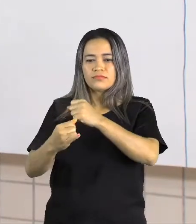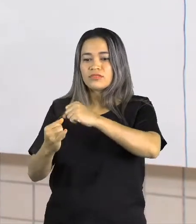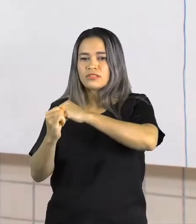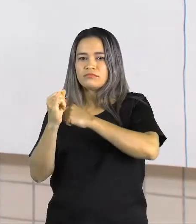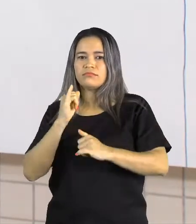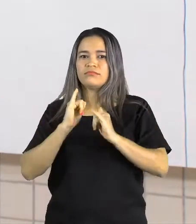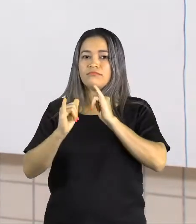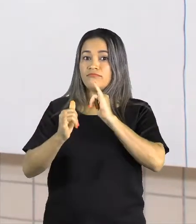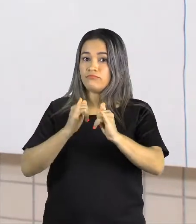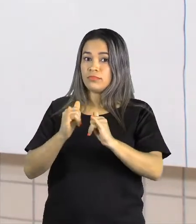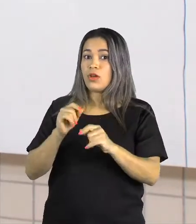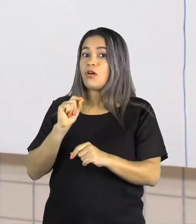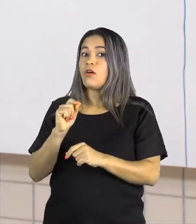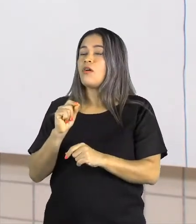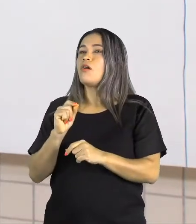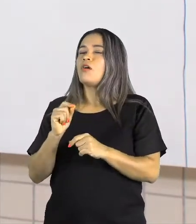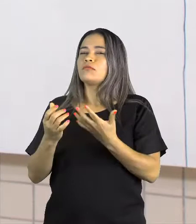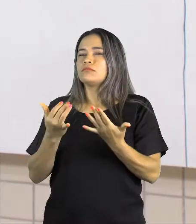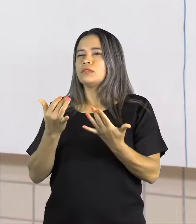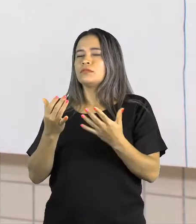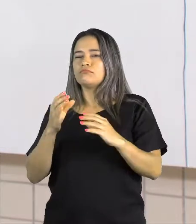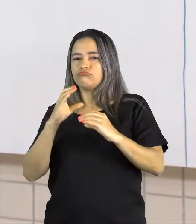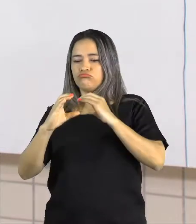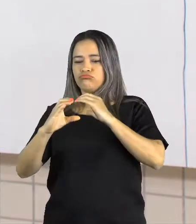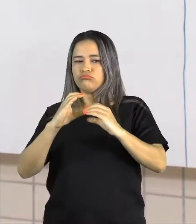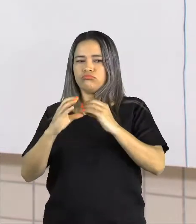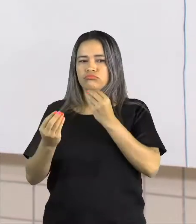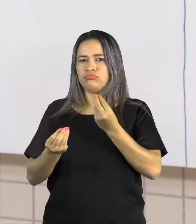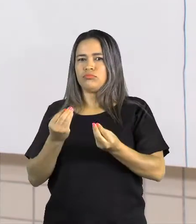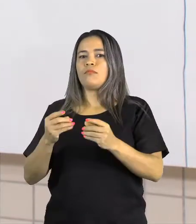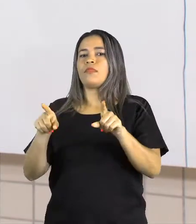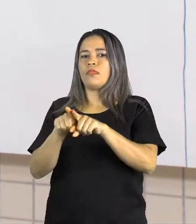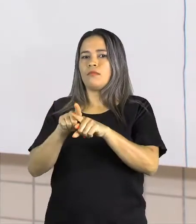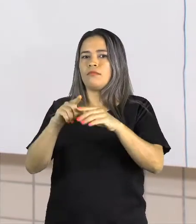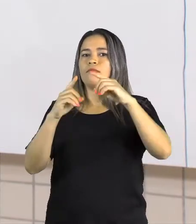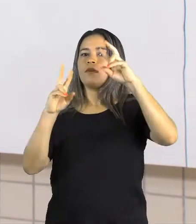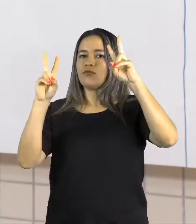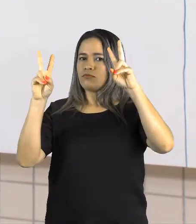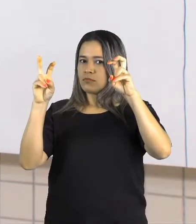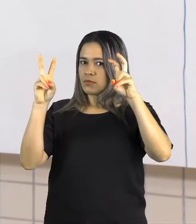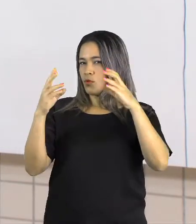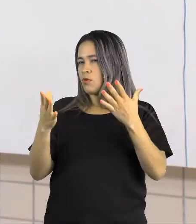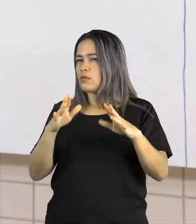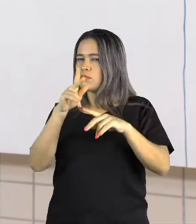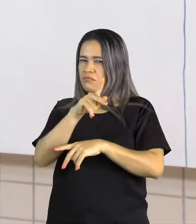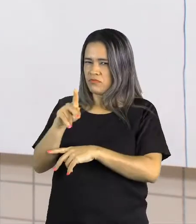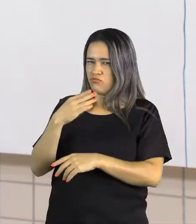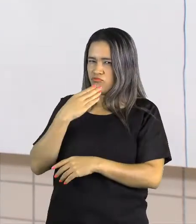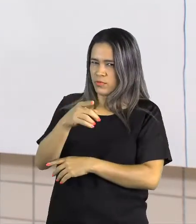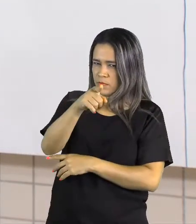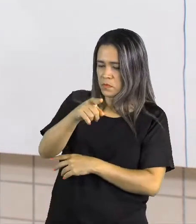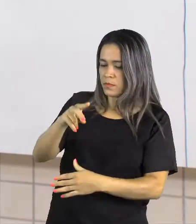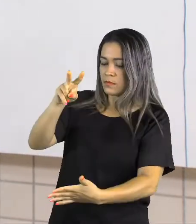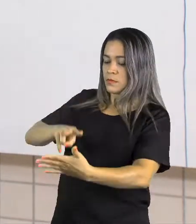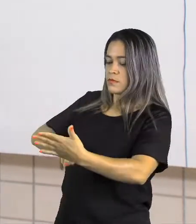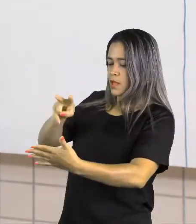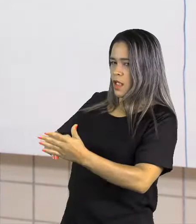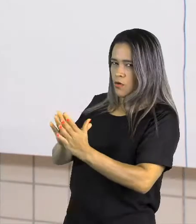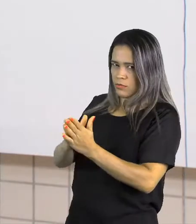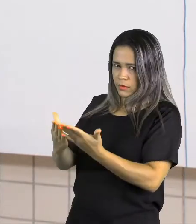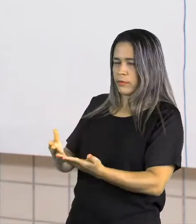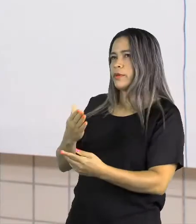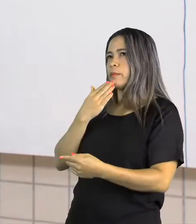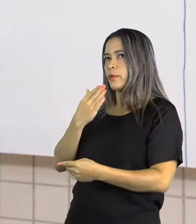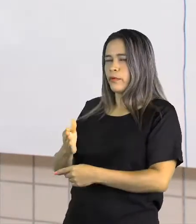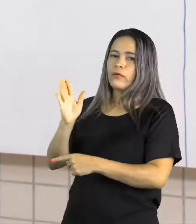considerando a situação comunicativa e o tema. Quando a professora te pede para ler um livro, te pede para ver um